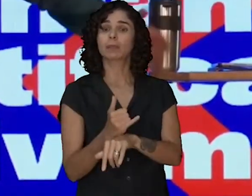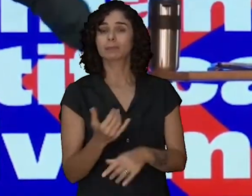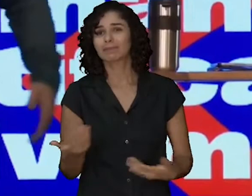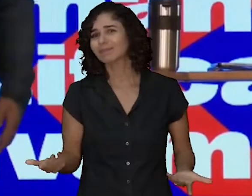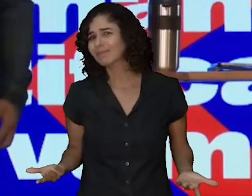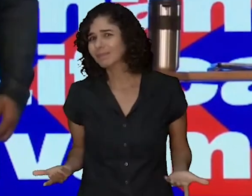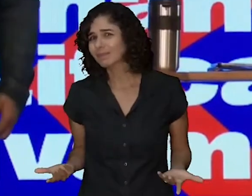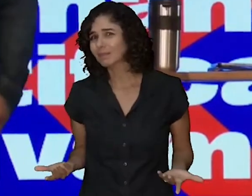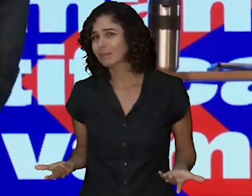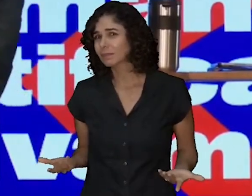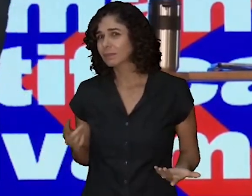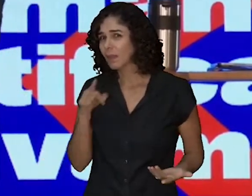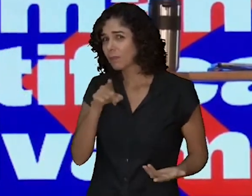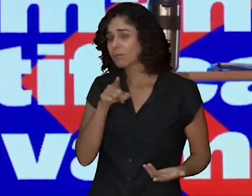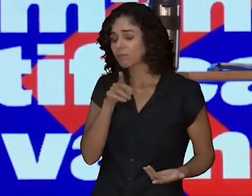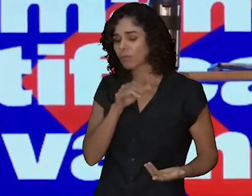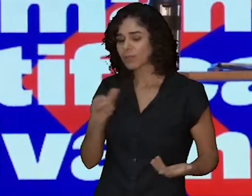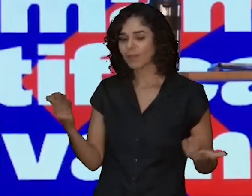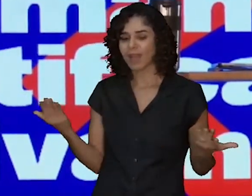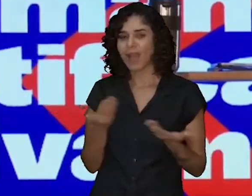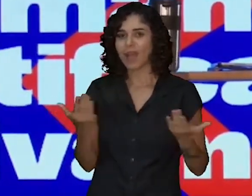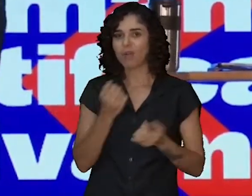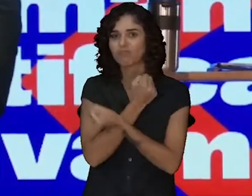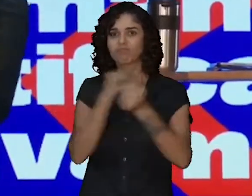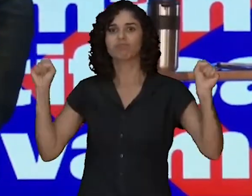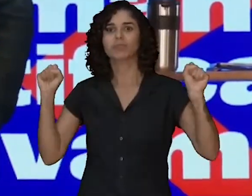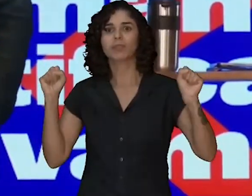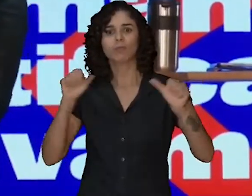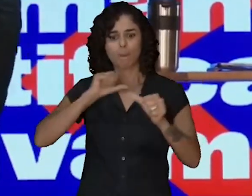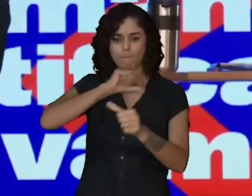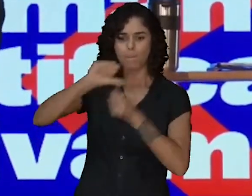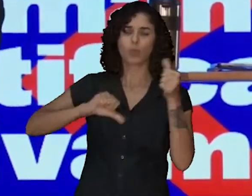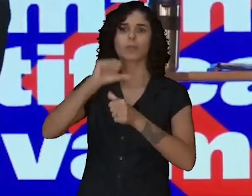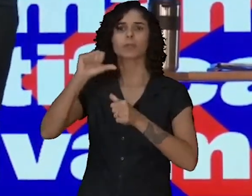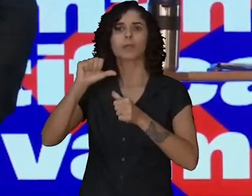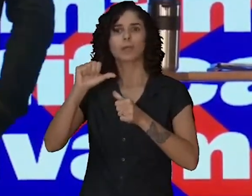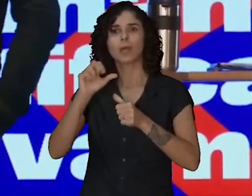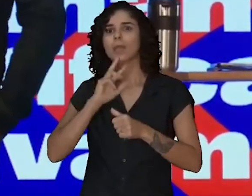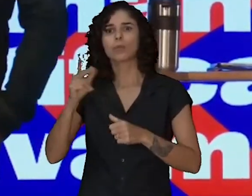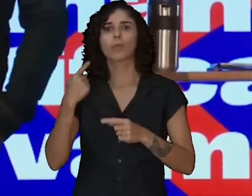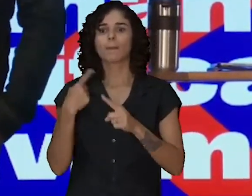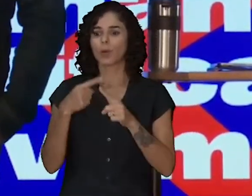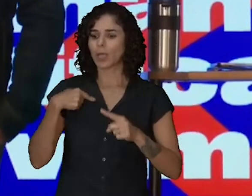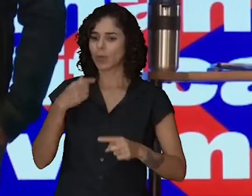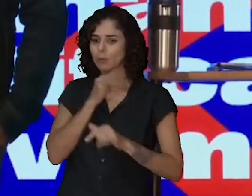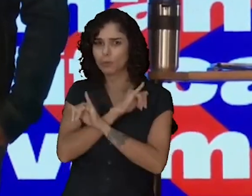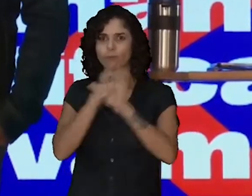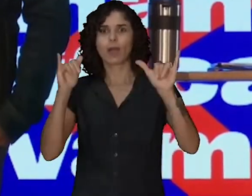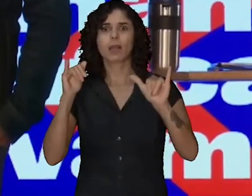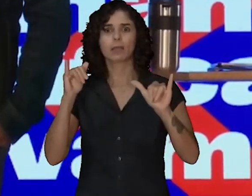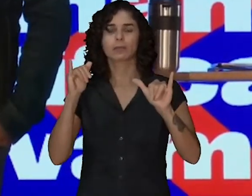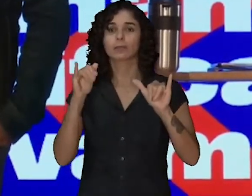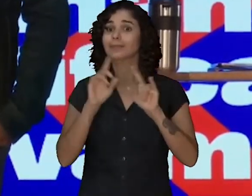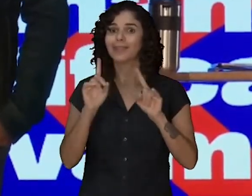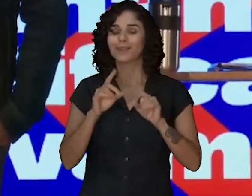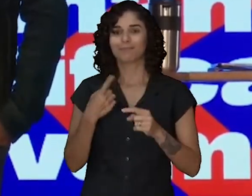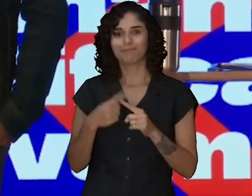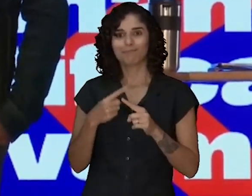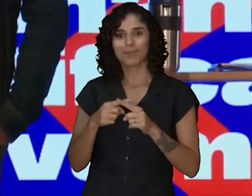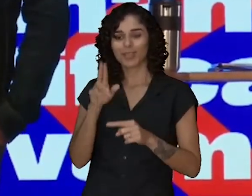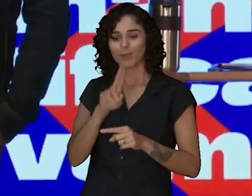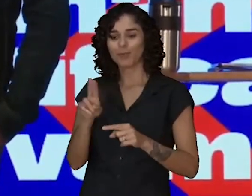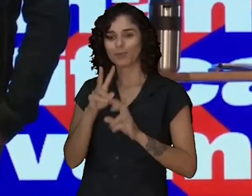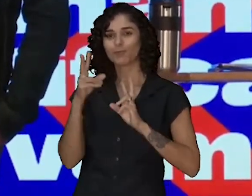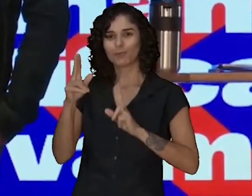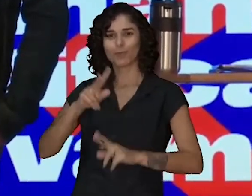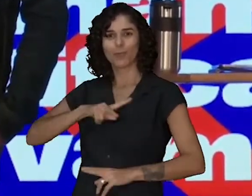Mas você vai sair disso nessa noite, não por causa da minha palavra, mas porque eu tomo a palavra de Paulo para dizer